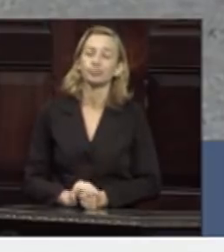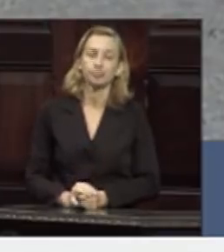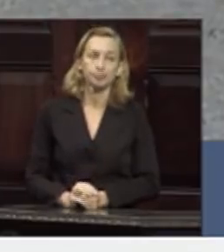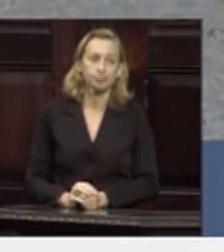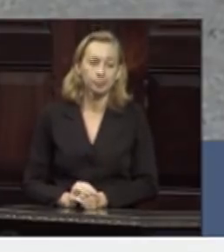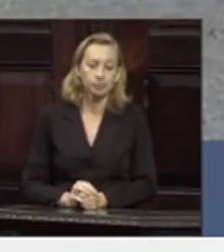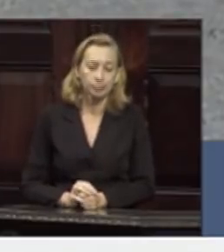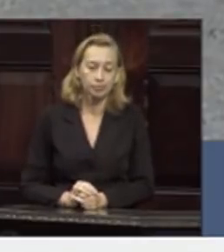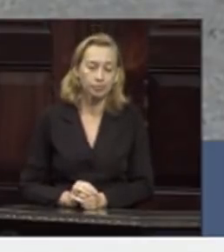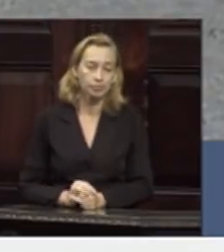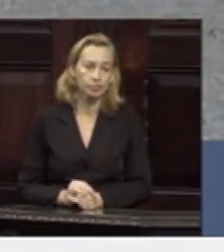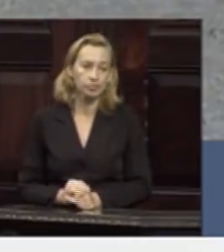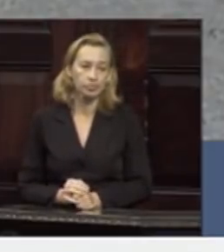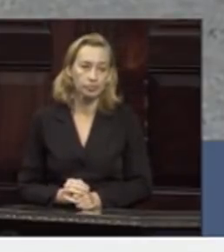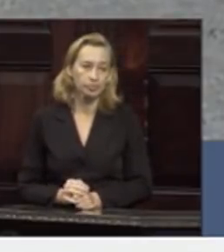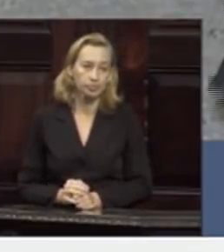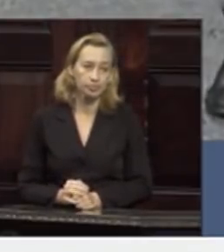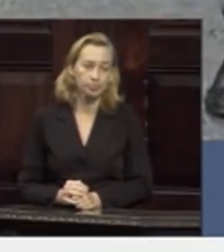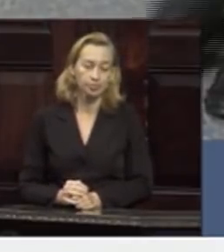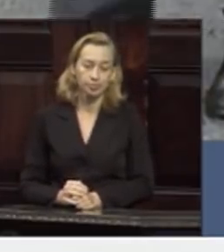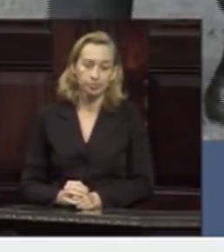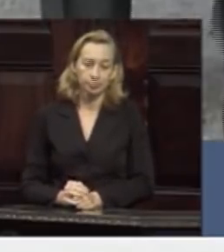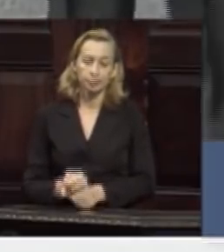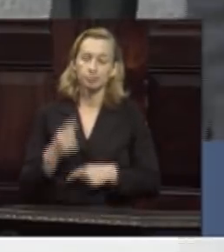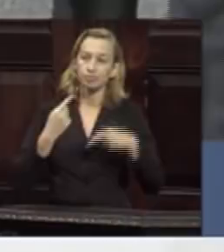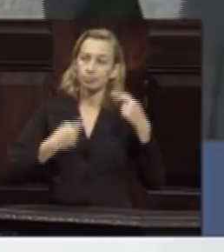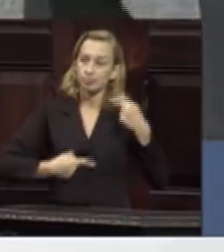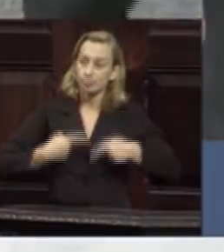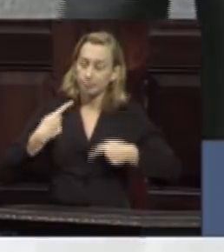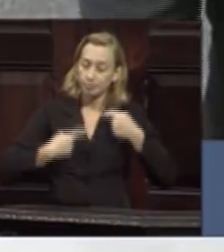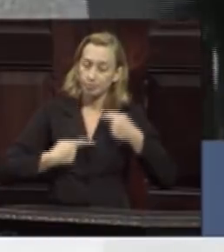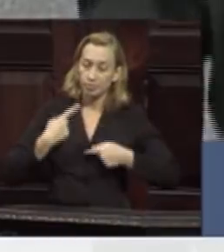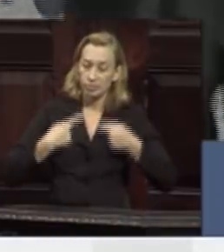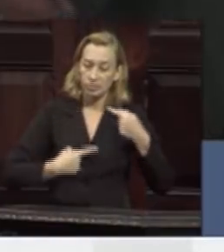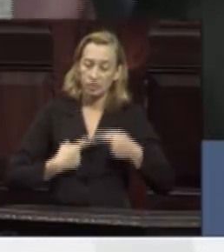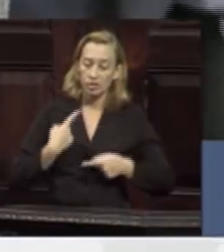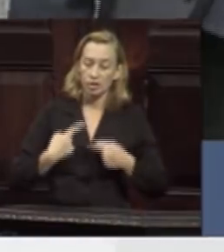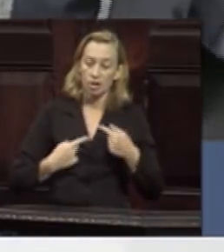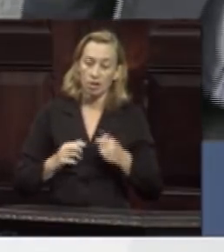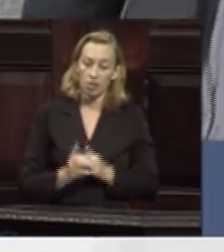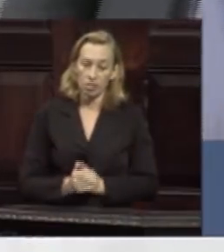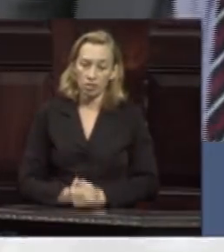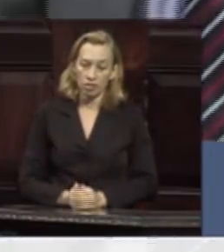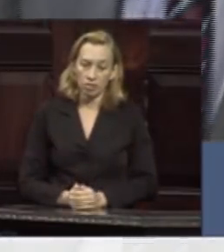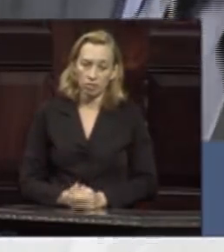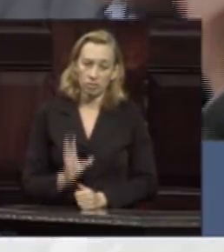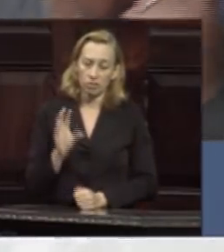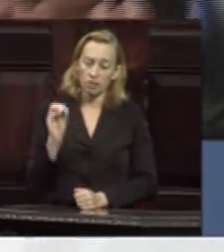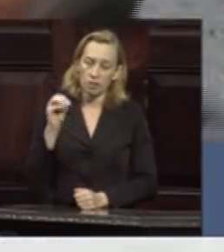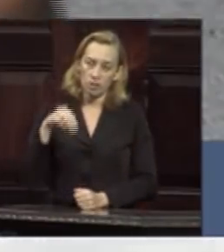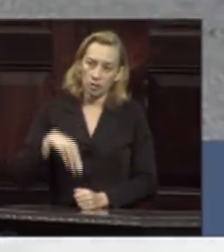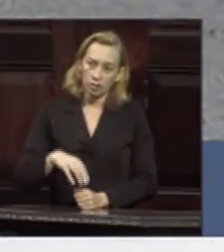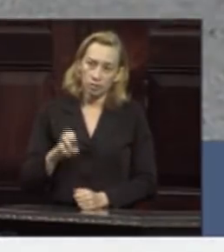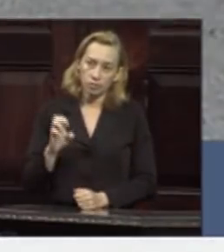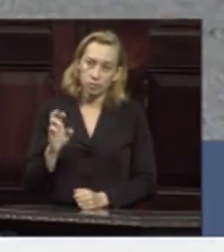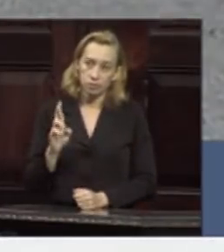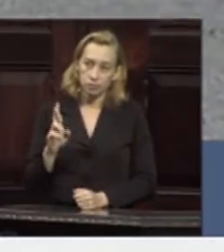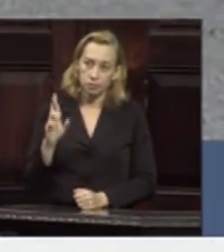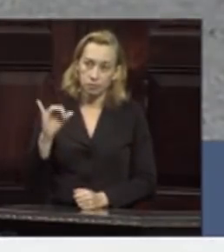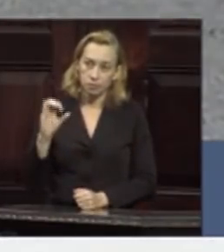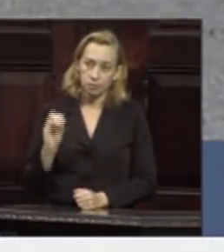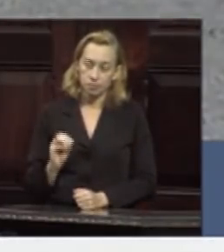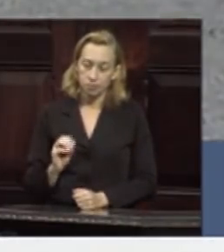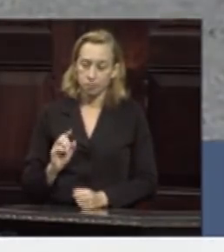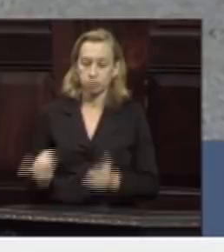na casa recente, que é a discussão do escalonamento com os duodécimos. Isso foi aprovado numa emenda à Constituição. E por